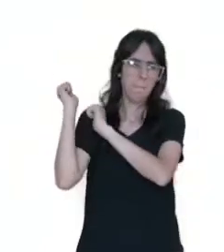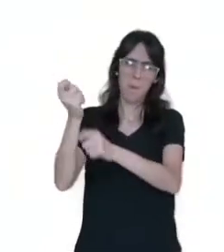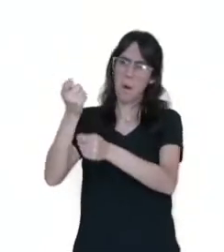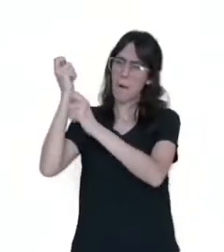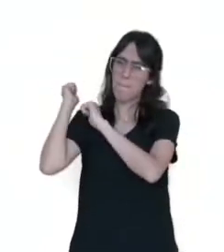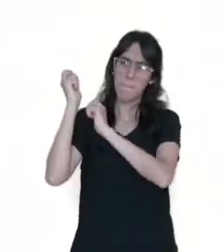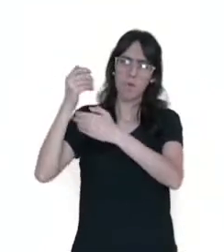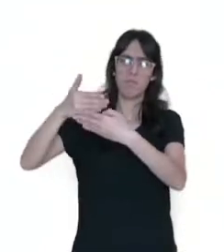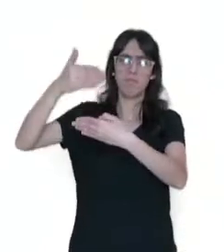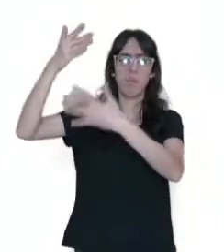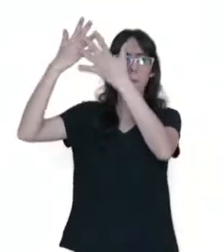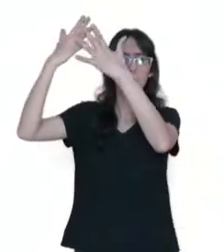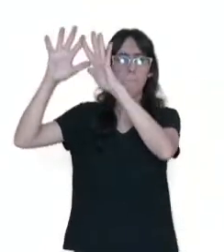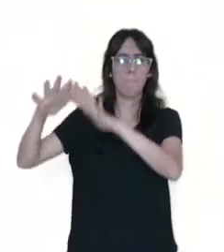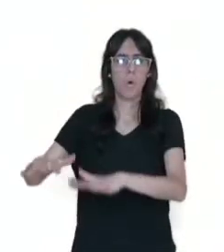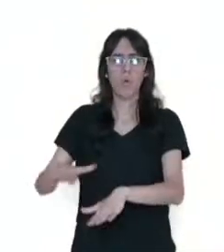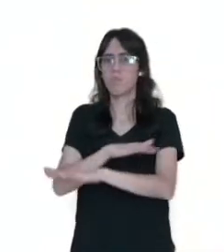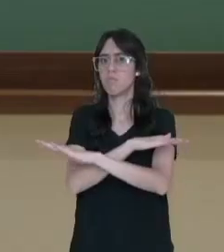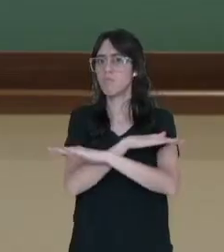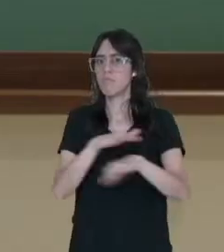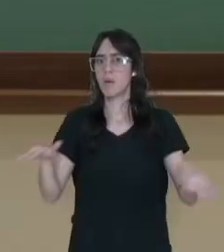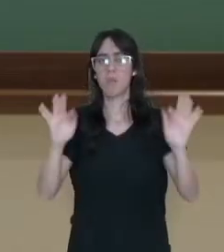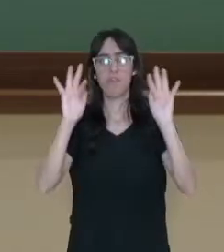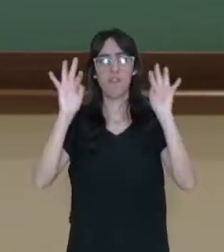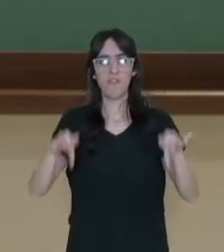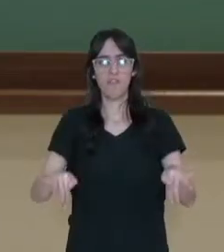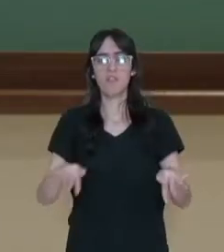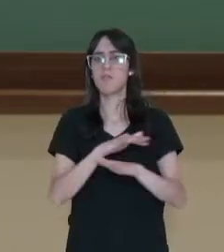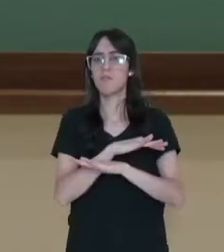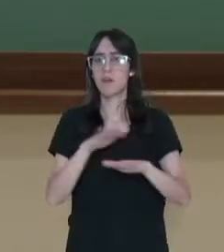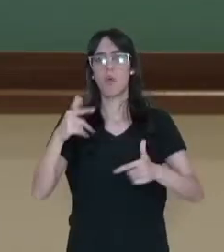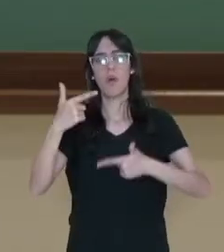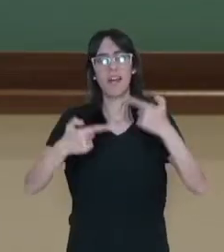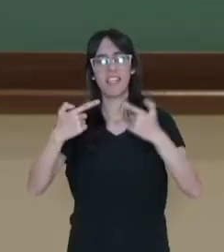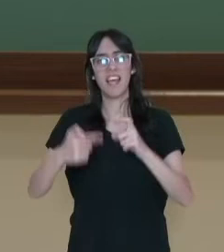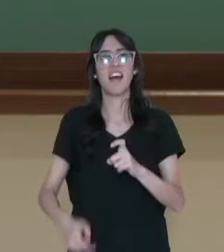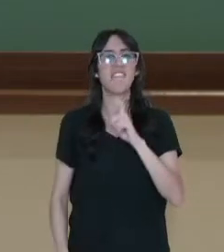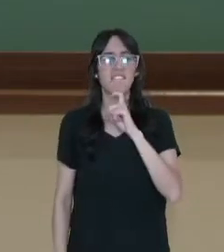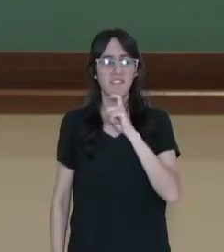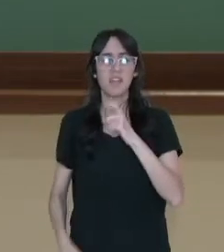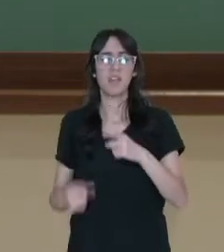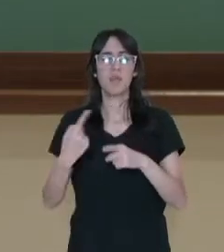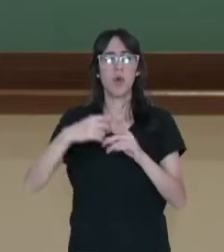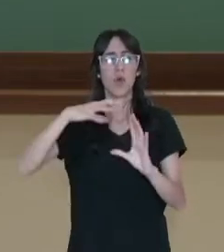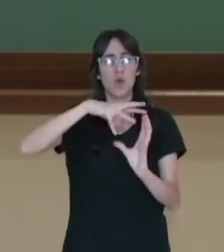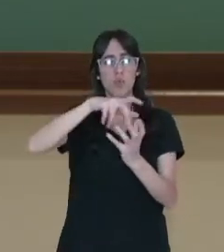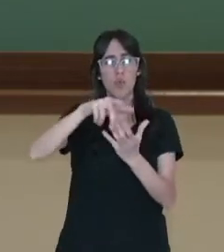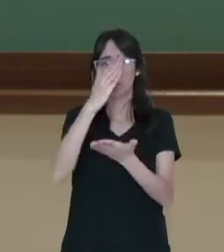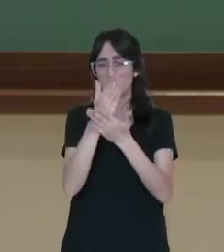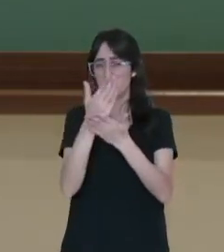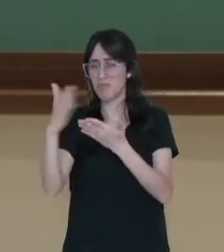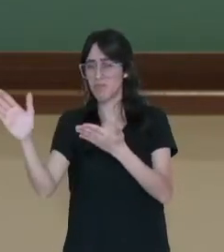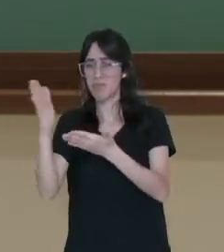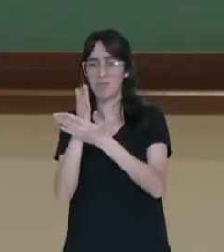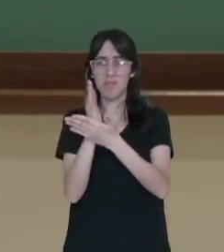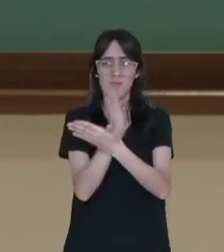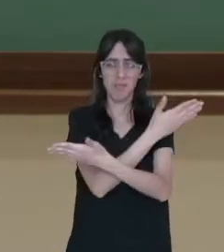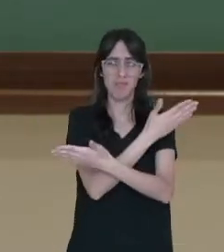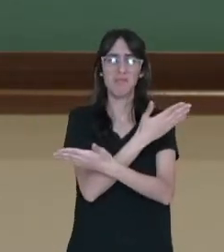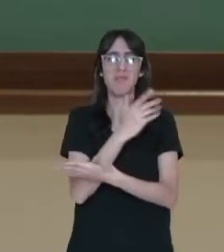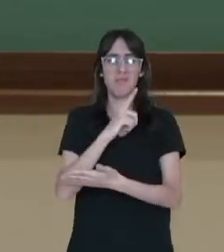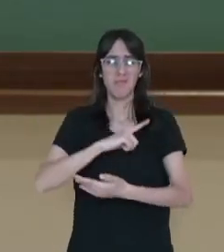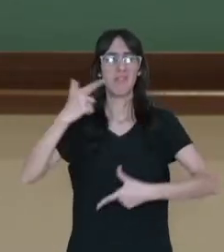na imagem. Era o fim prático da Guerra Fria. A divisão do mundo entre Estados Unidos e União Soviética, essa